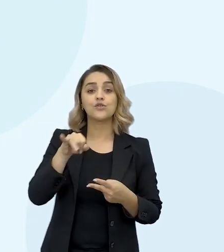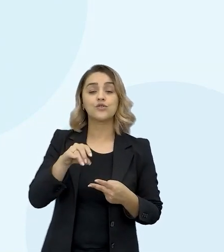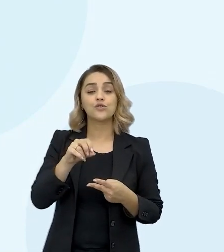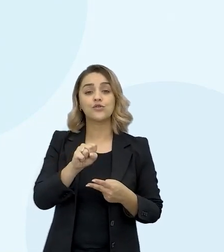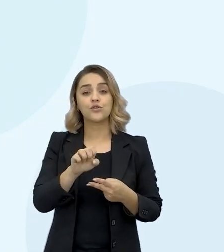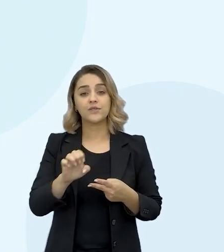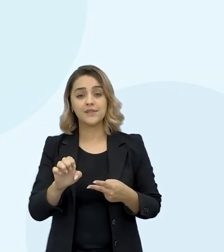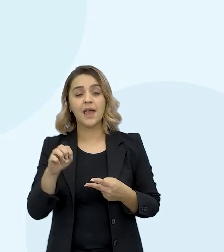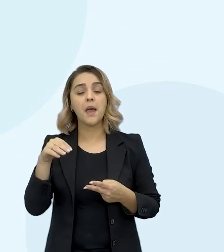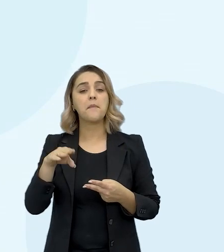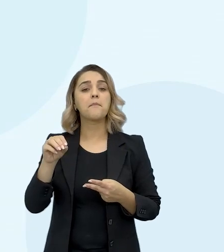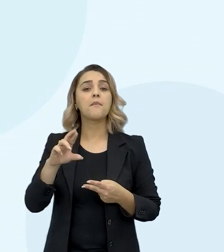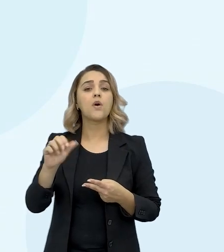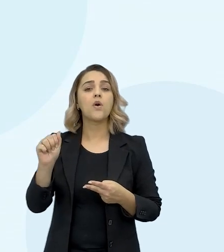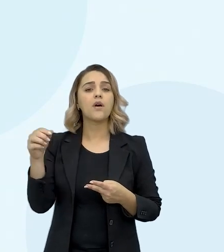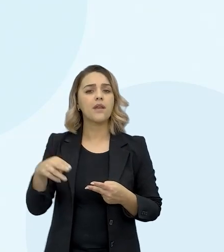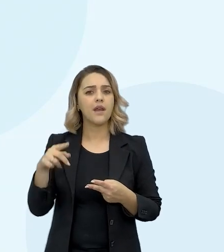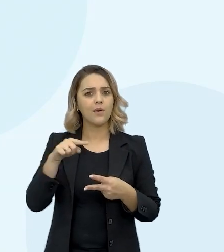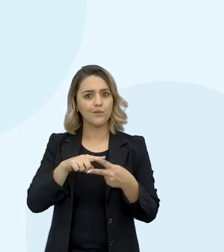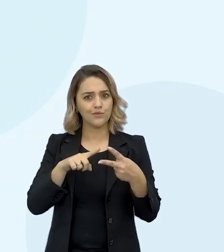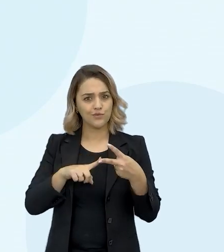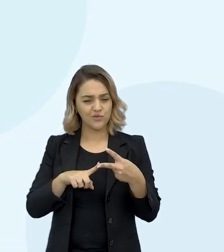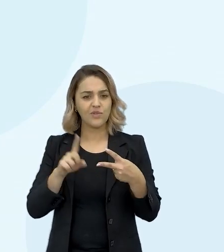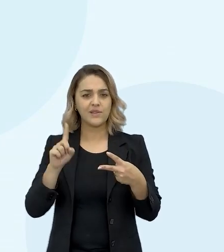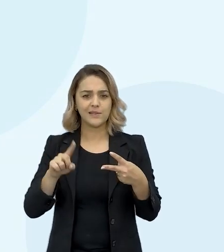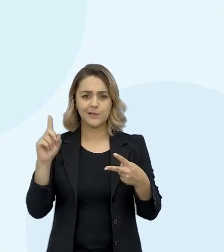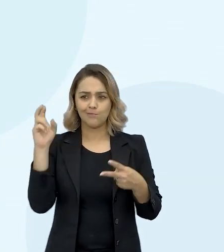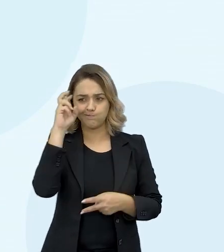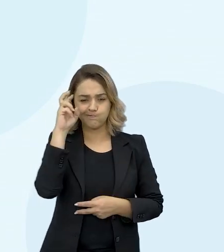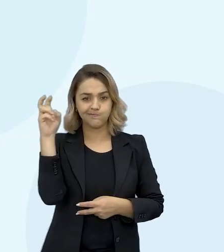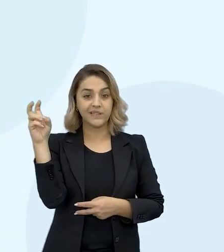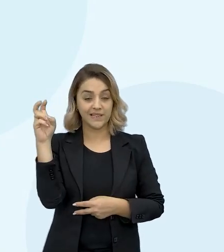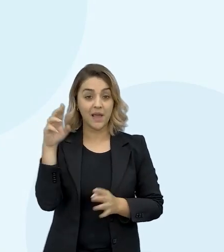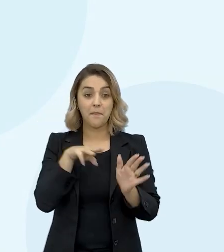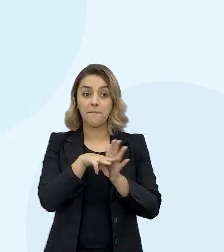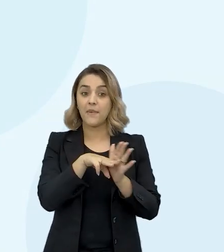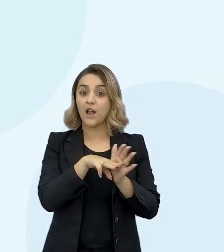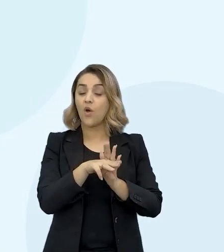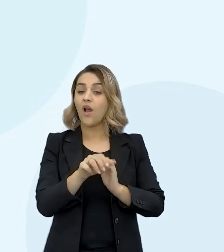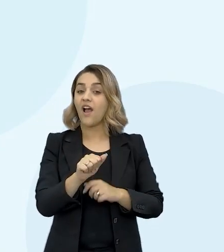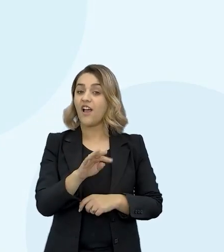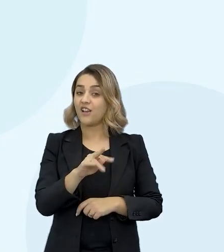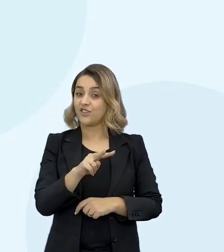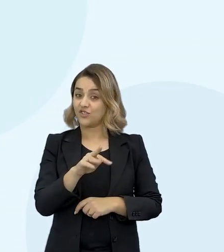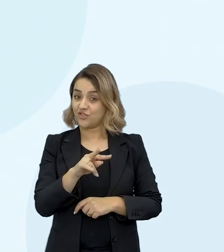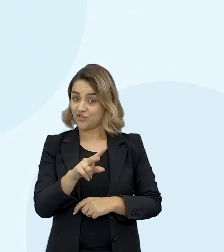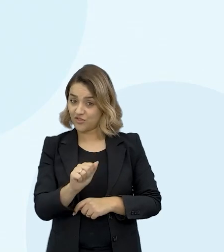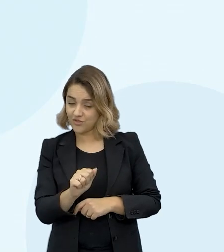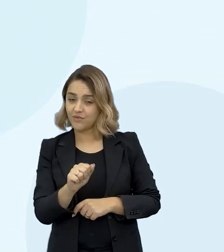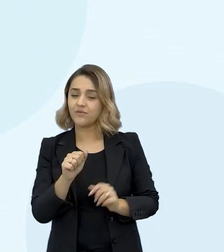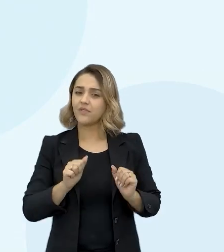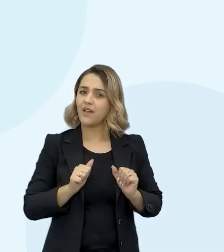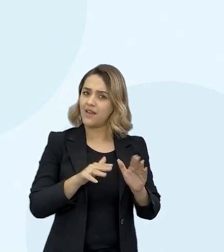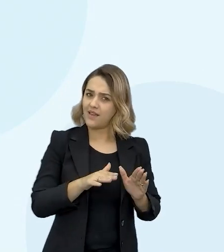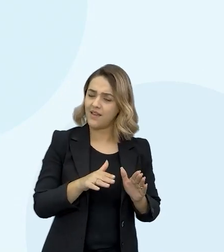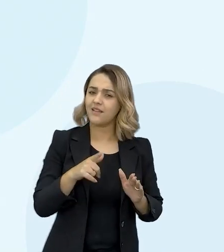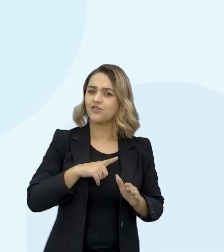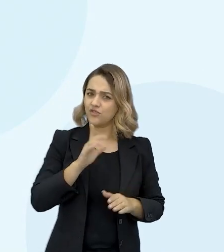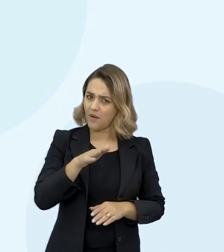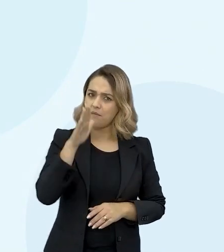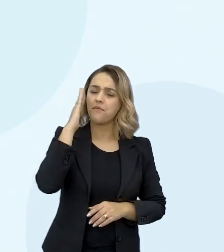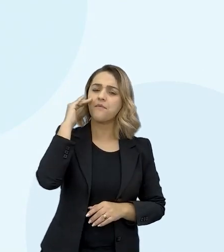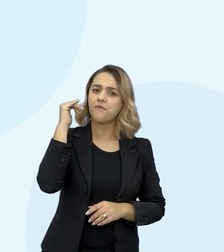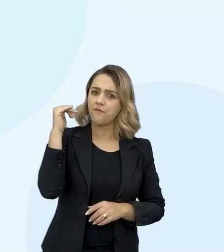são considerados, assim, digamos, os papas da metodologia ativa, bastante famosos